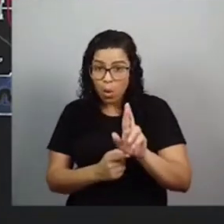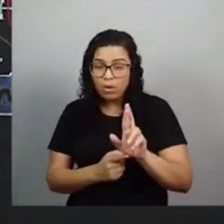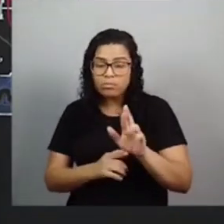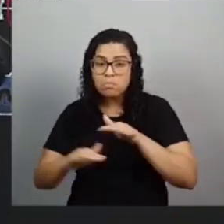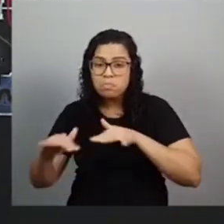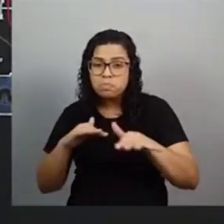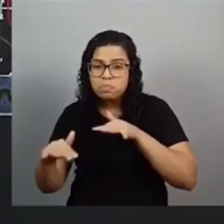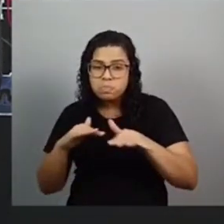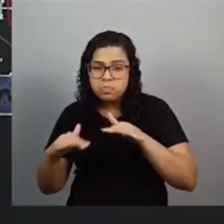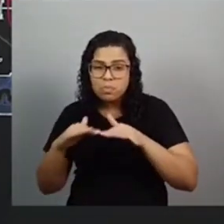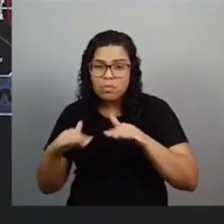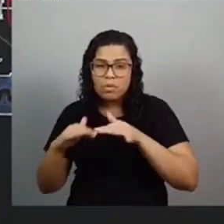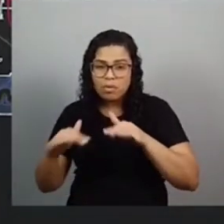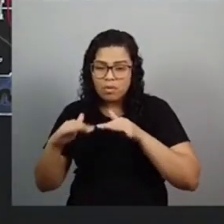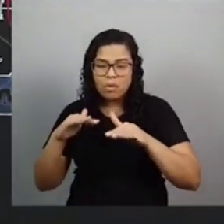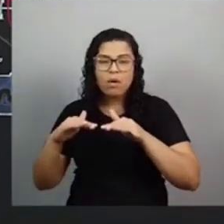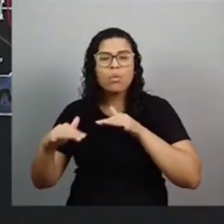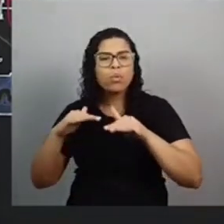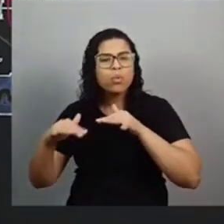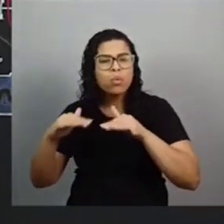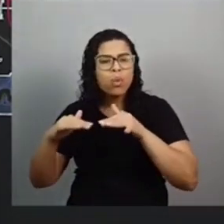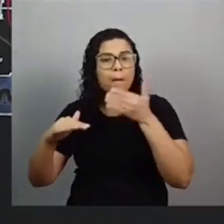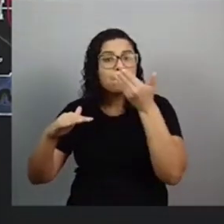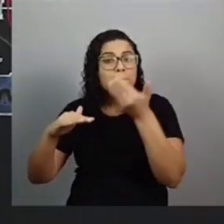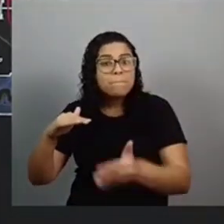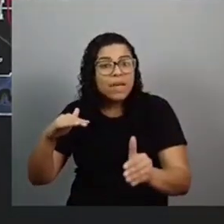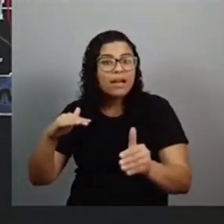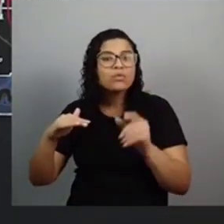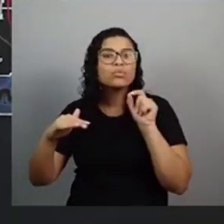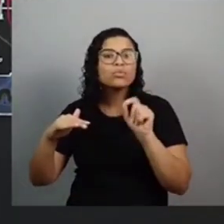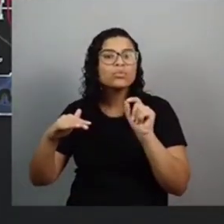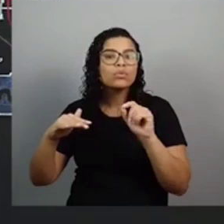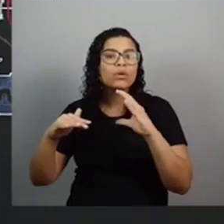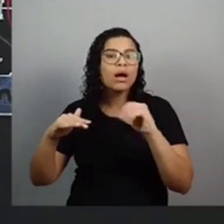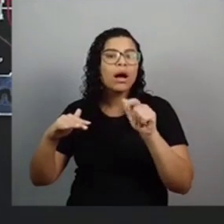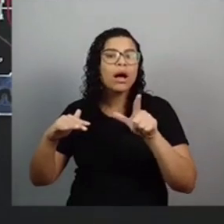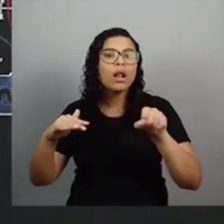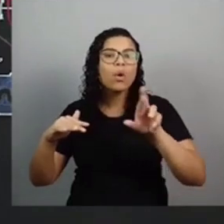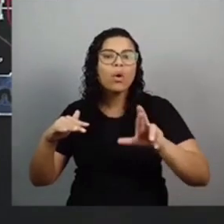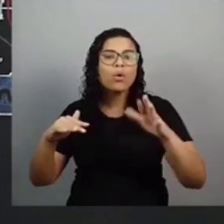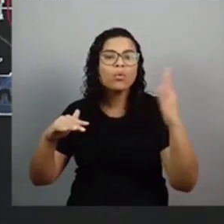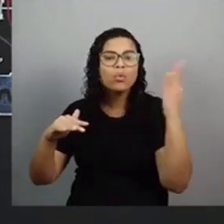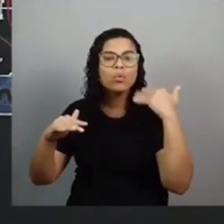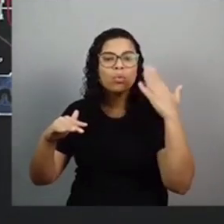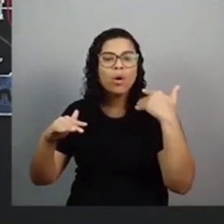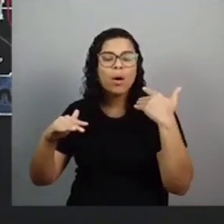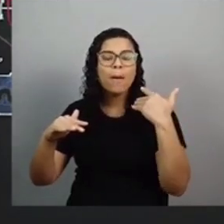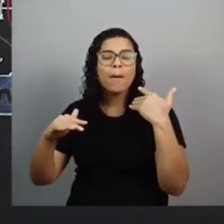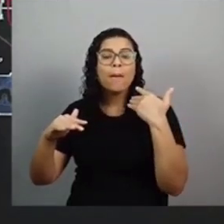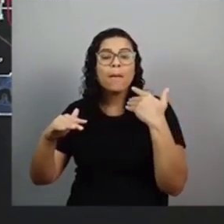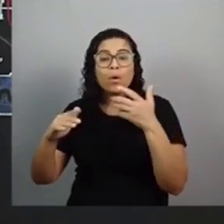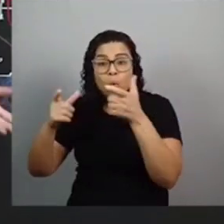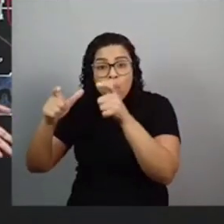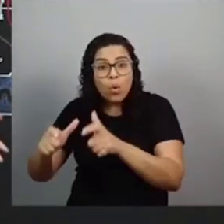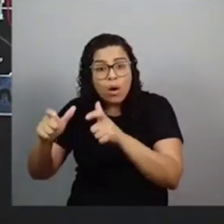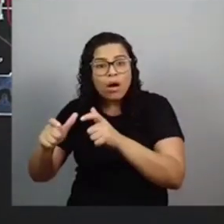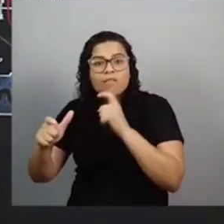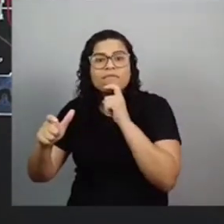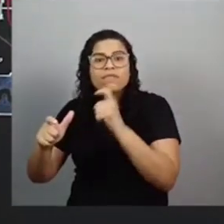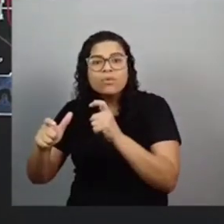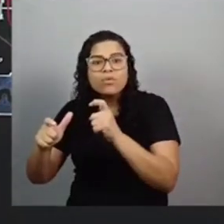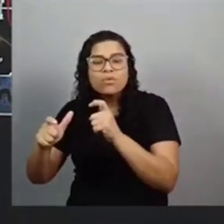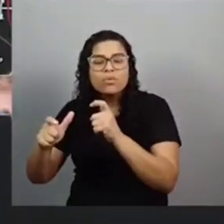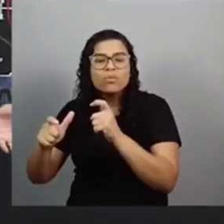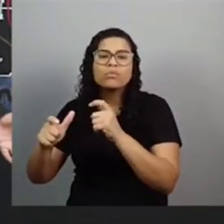e ela vai então perder esse calor, ela cede esse calor para uma fonte fria. As fontes frias são